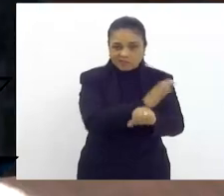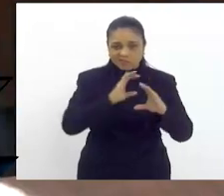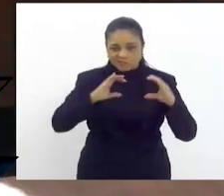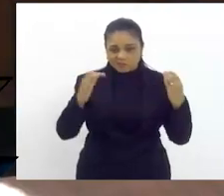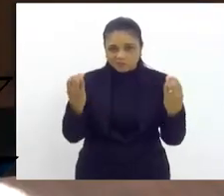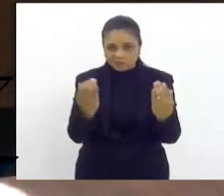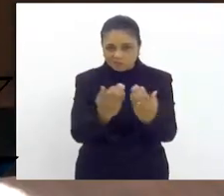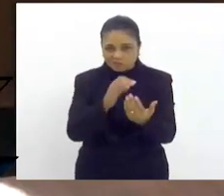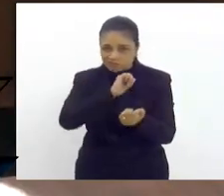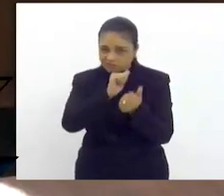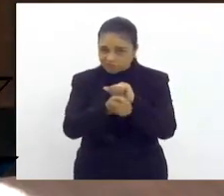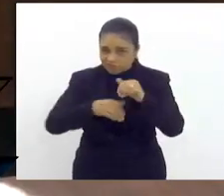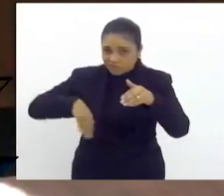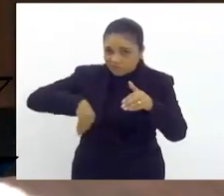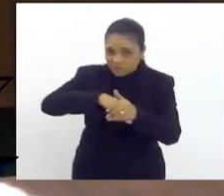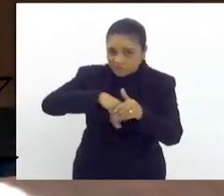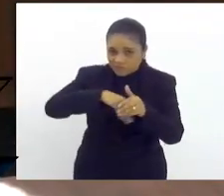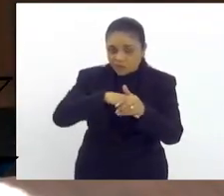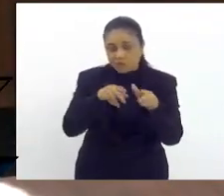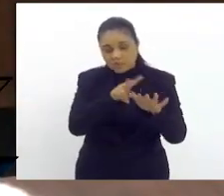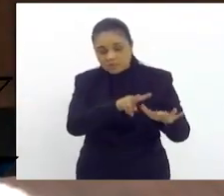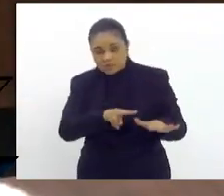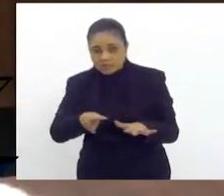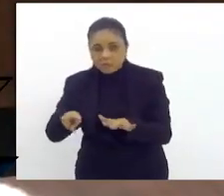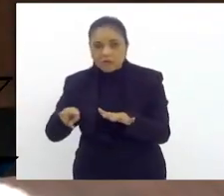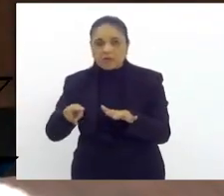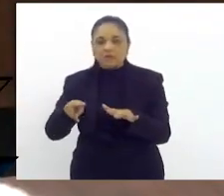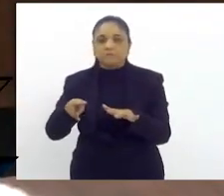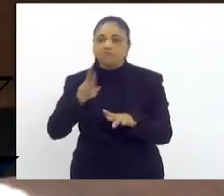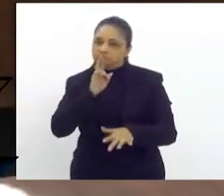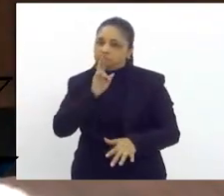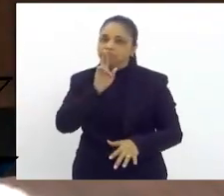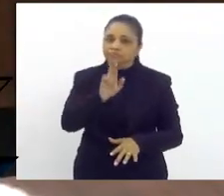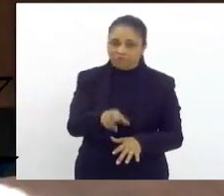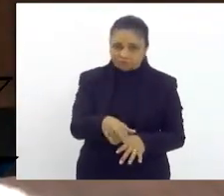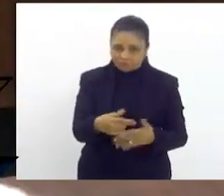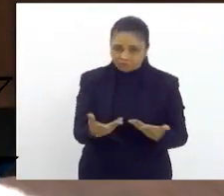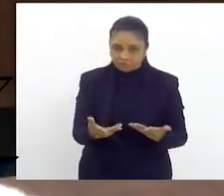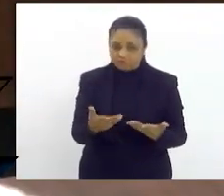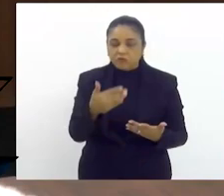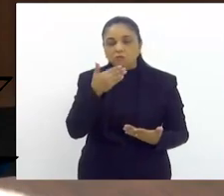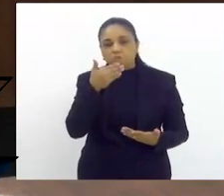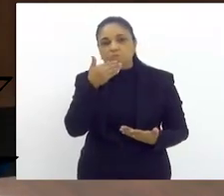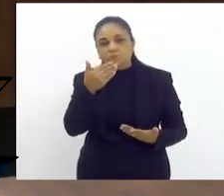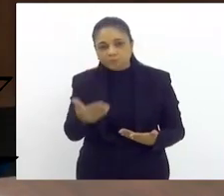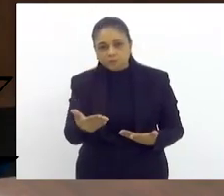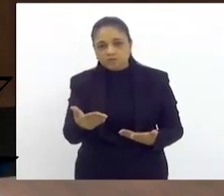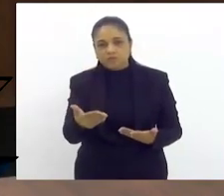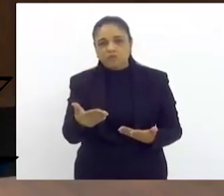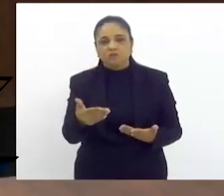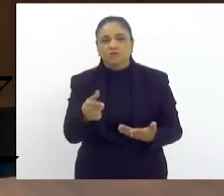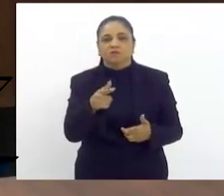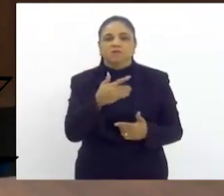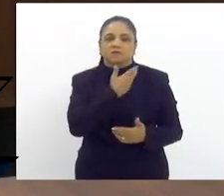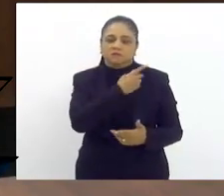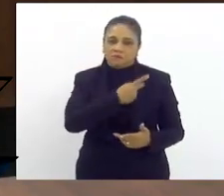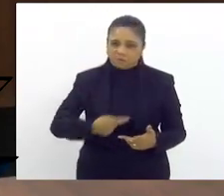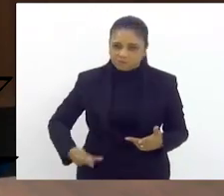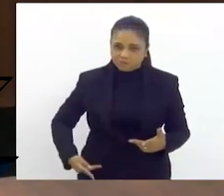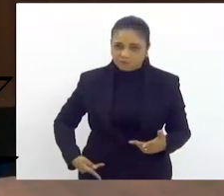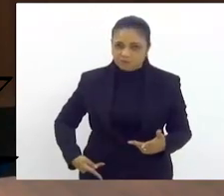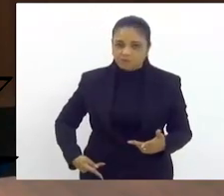estados de futebol ao longo dessa semana décimos a resposta então queria fazer esse pedido de maneira oficial vossa excelência